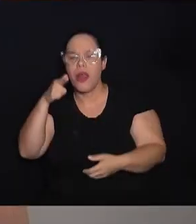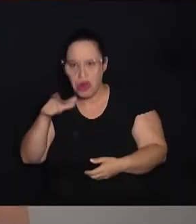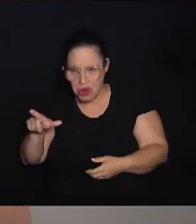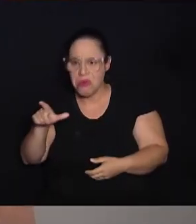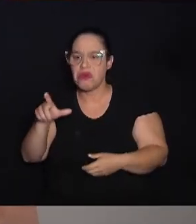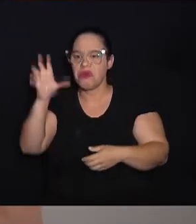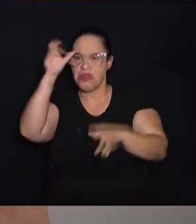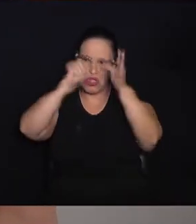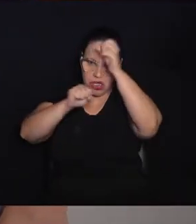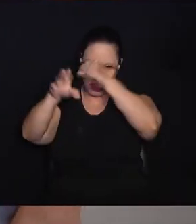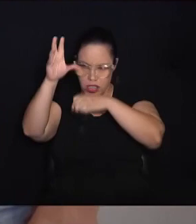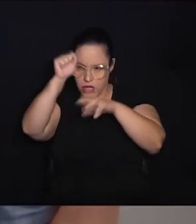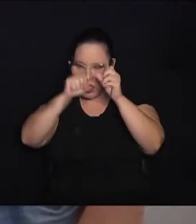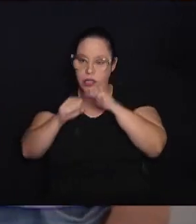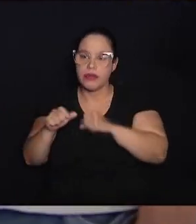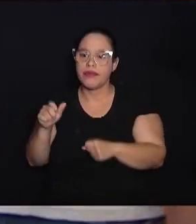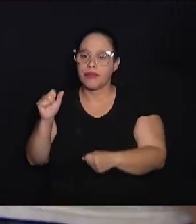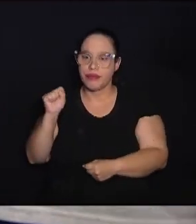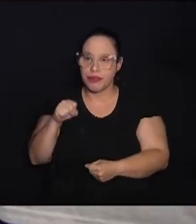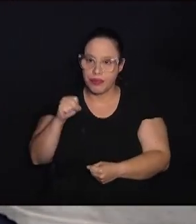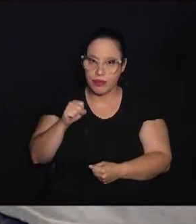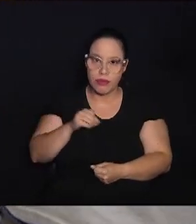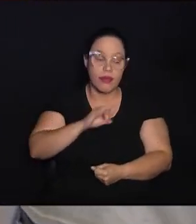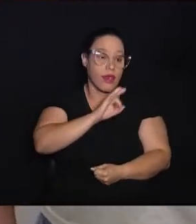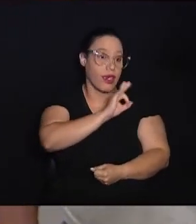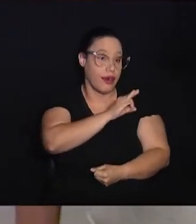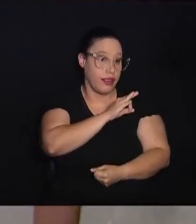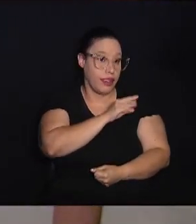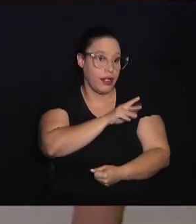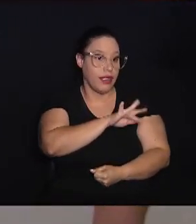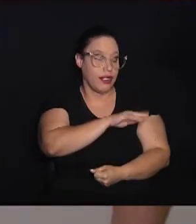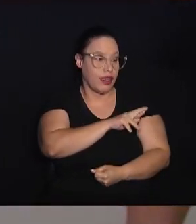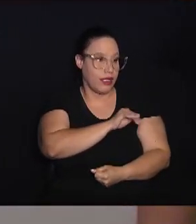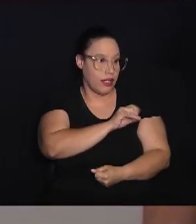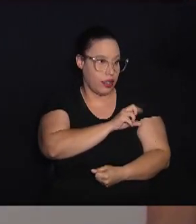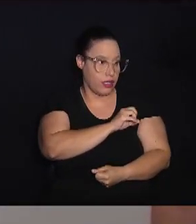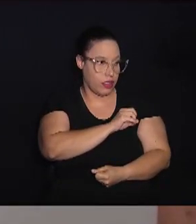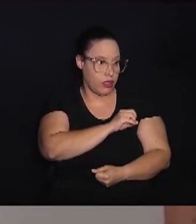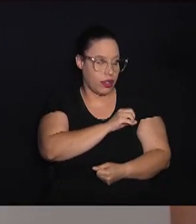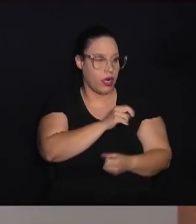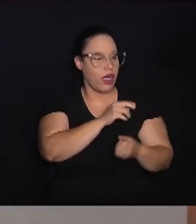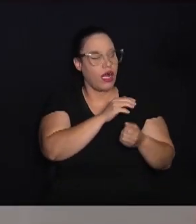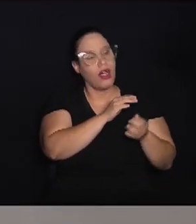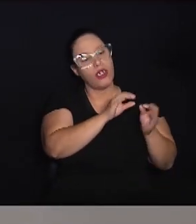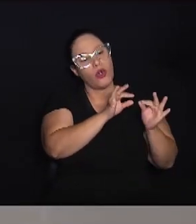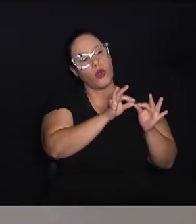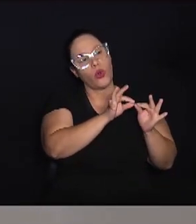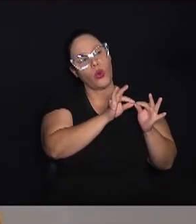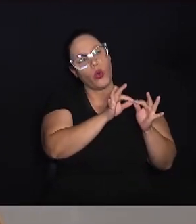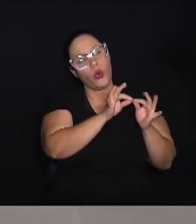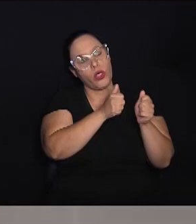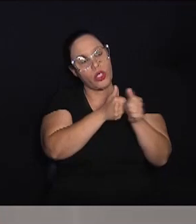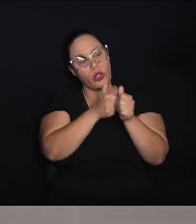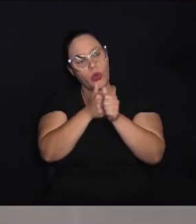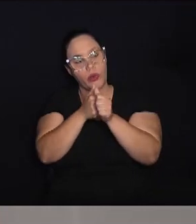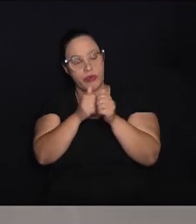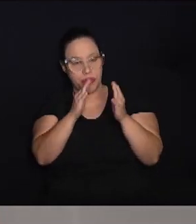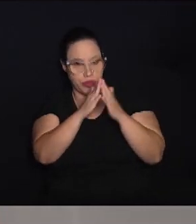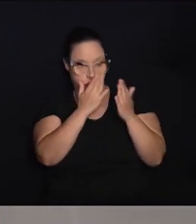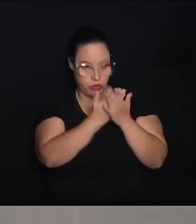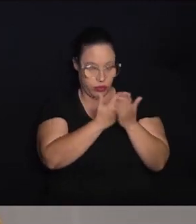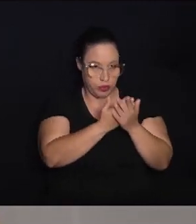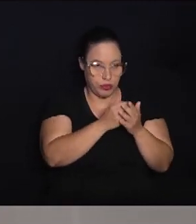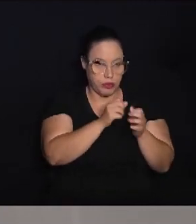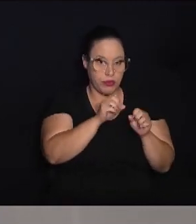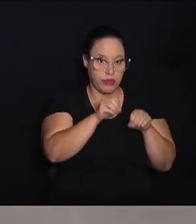sim exatamente Ricardo e é tão bacana que nós acompanhamos uma aula de desenho aqui na escola e conversamos